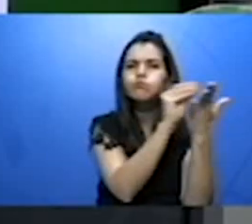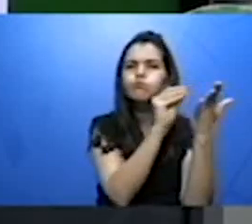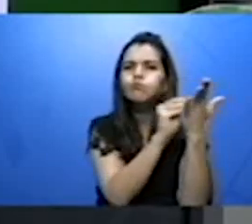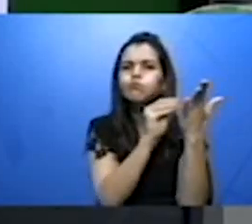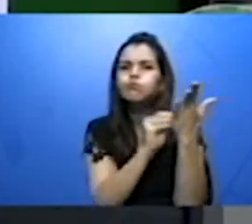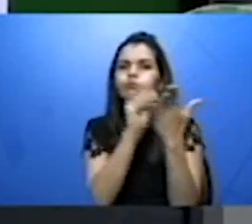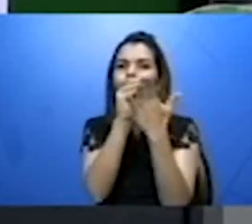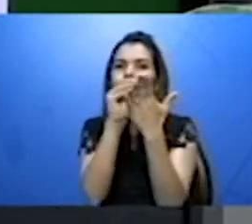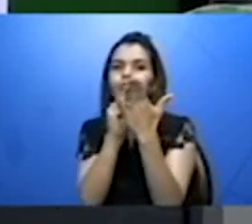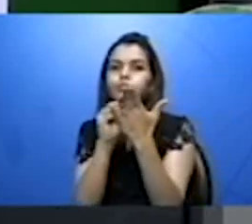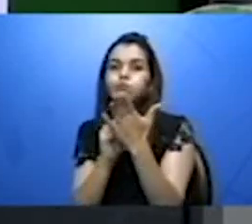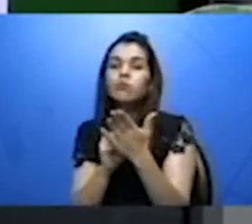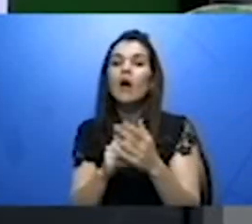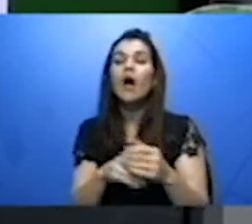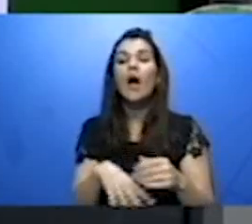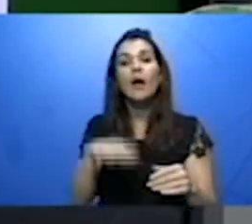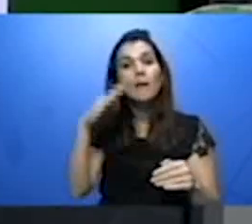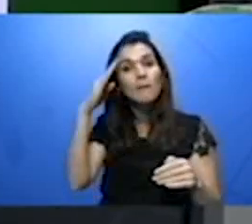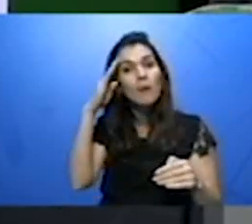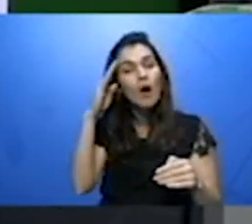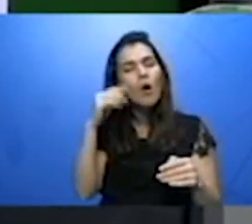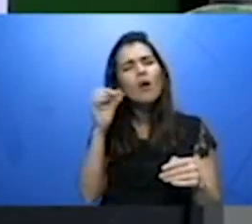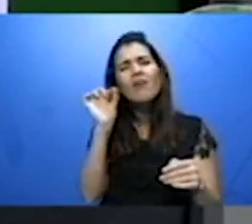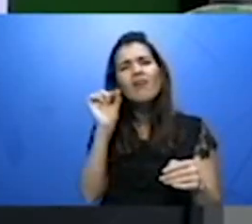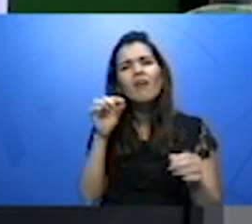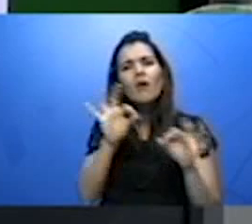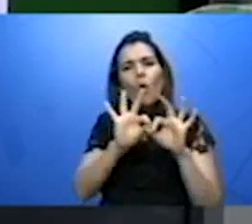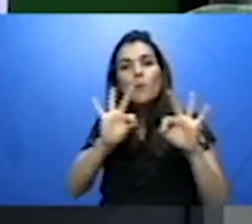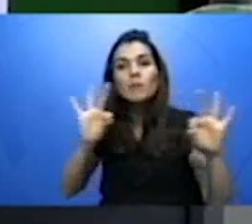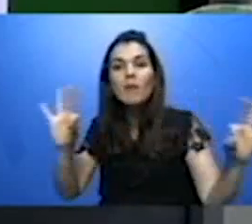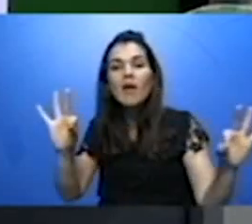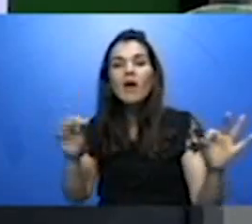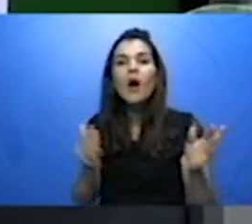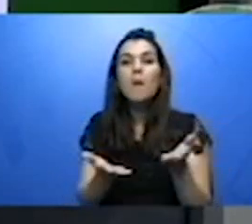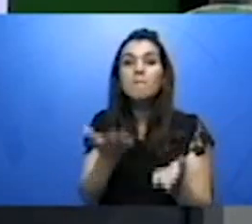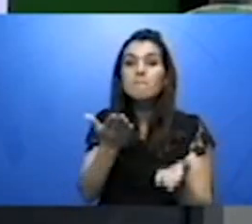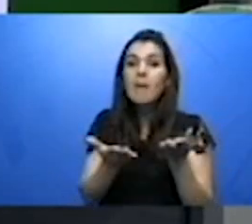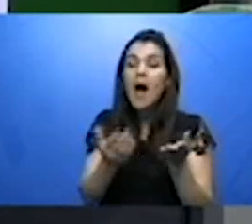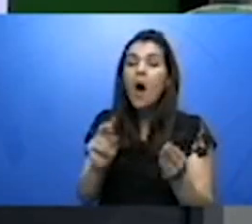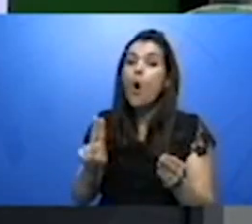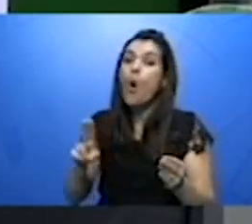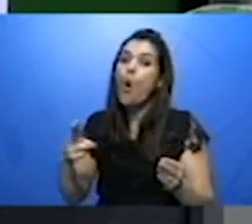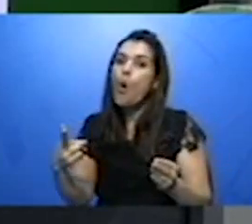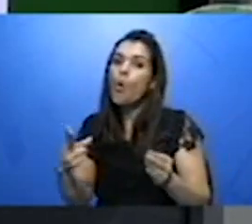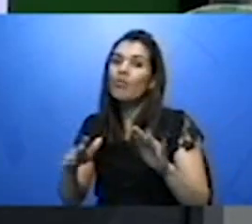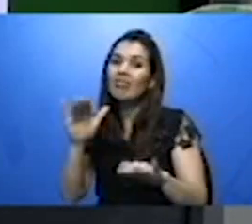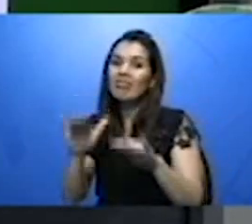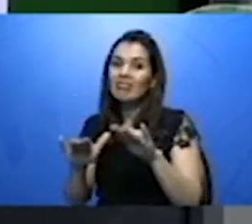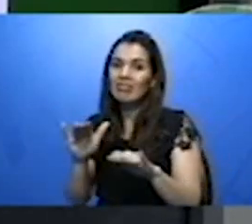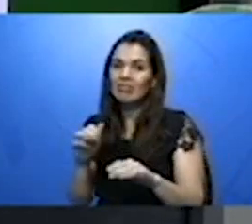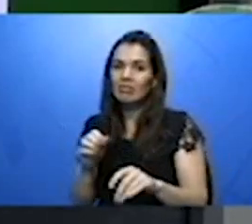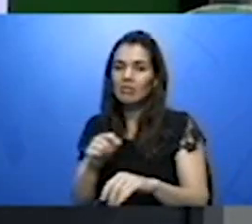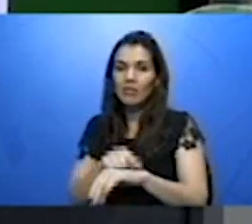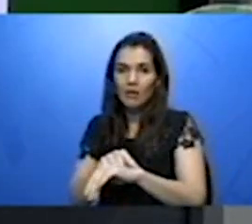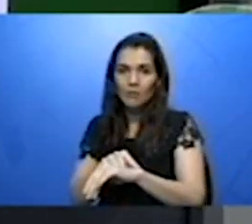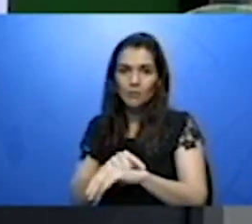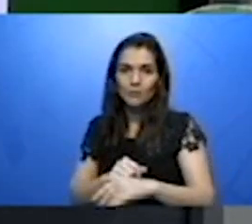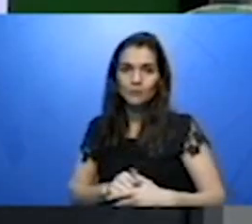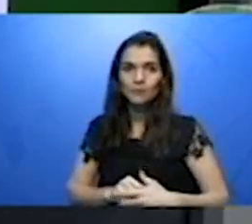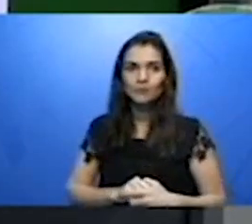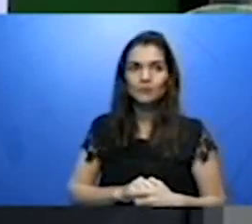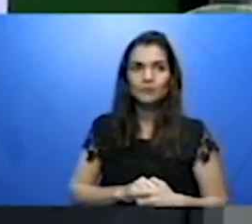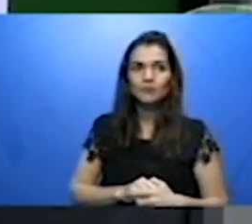respeitando-se a medida de comprimento massa ou tempo então vamos lá 14 meses que que eu estou medindo aqui